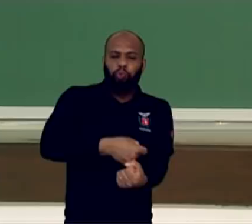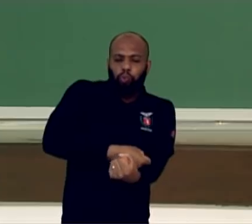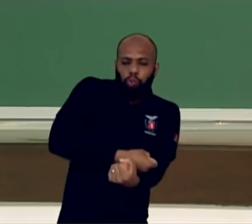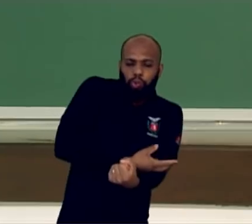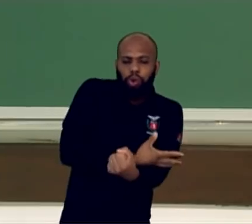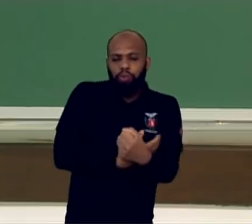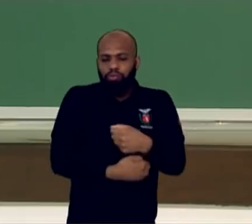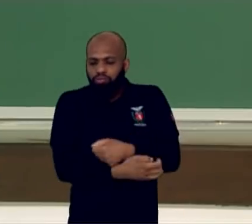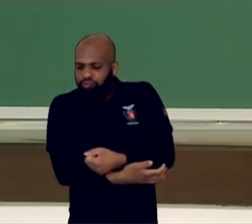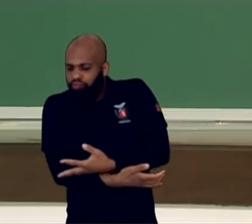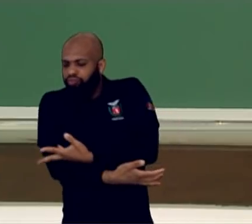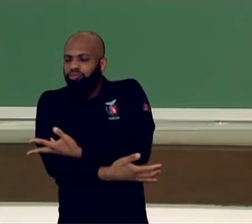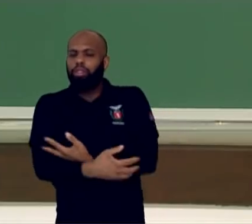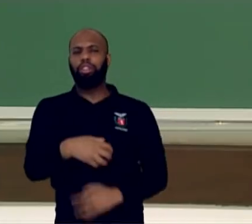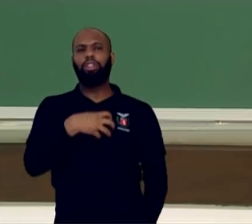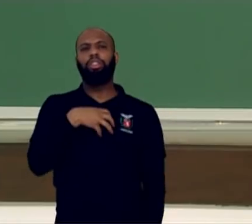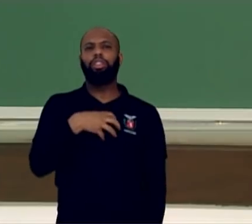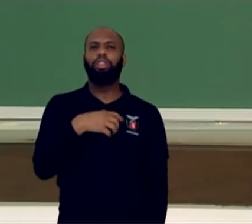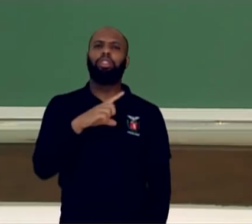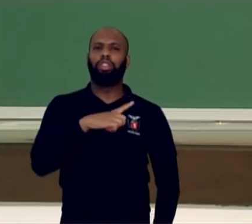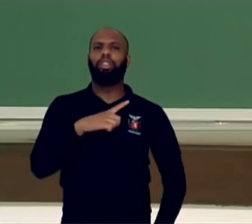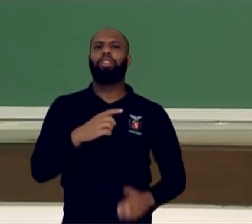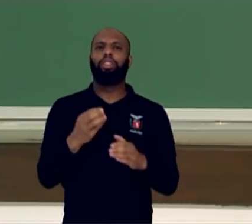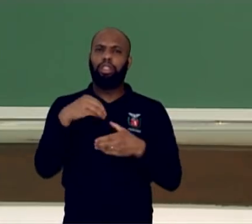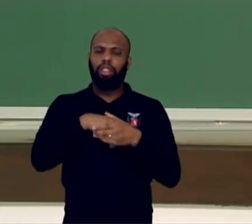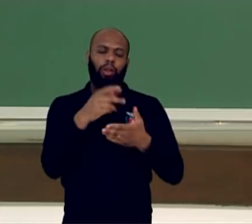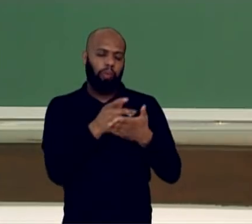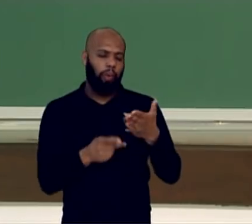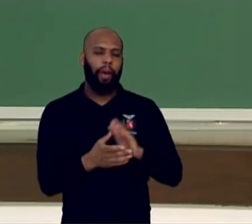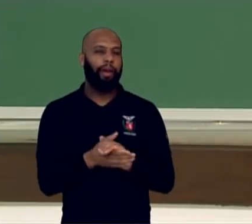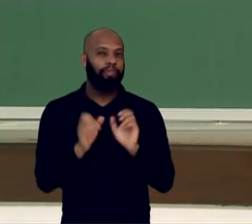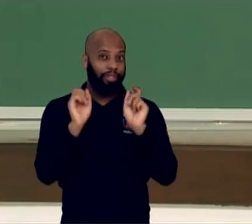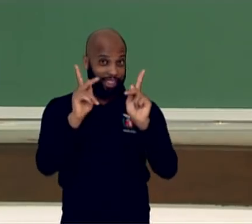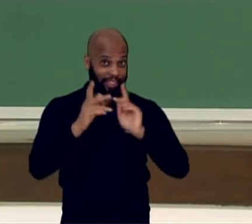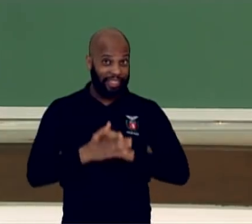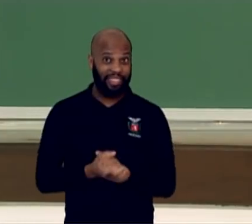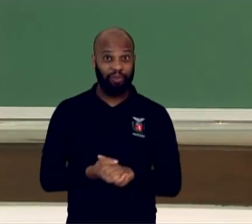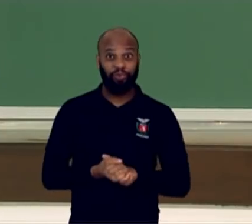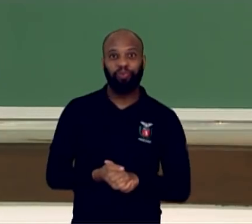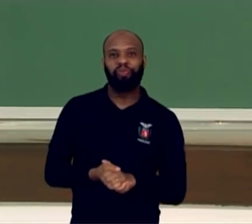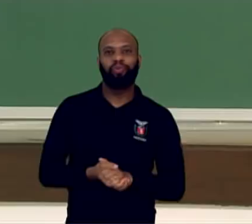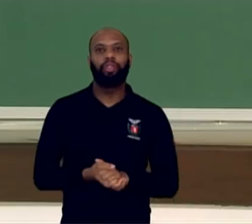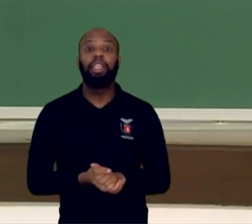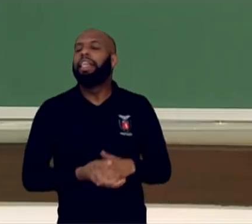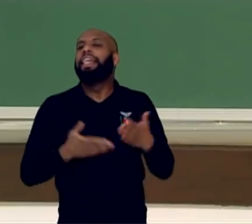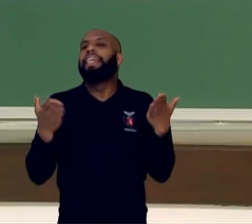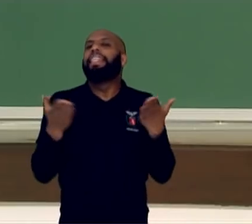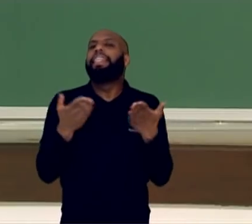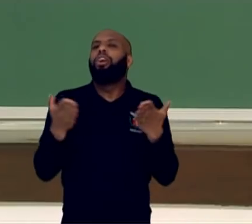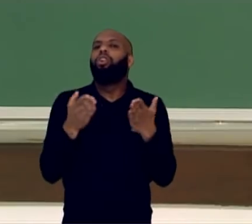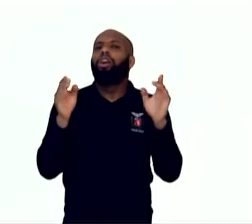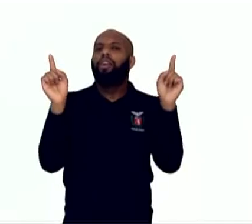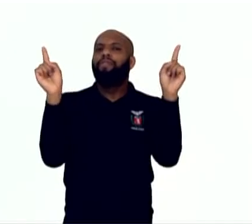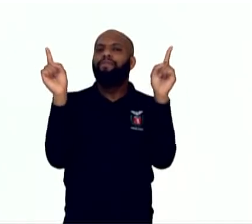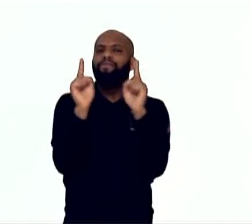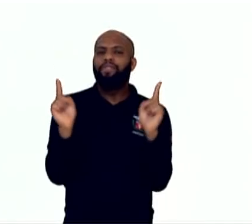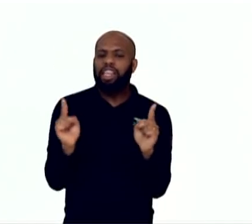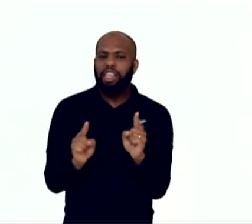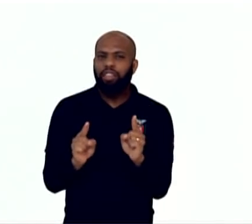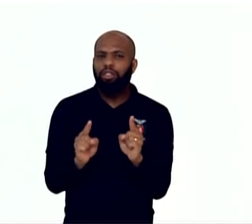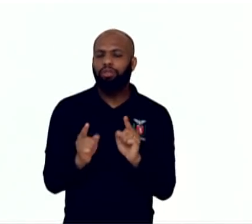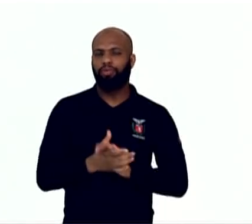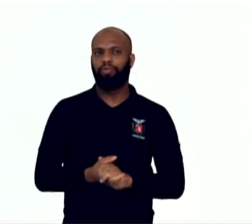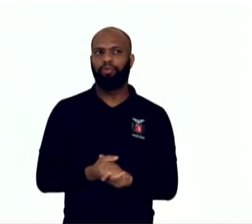os sentimentos que aparecerão nos poemas. Tudo bem? E o verso? Verso tá fácil,